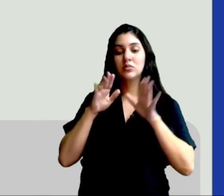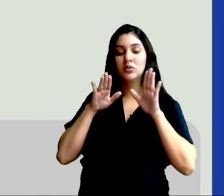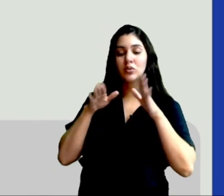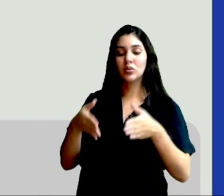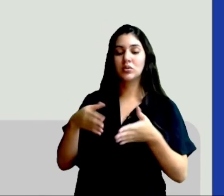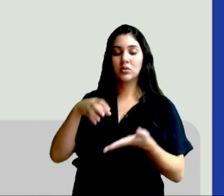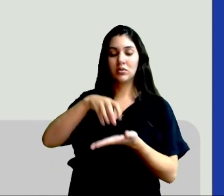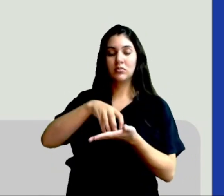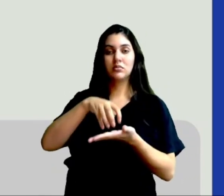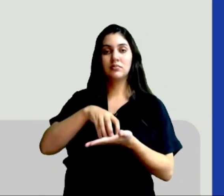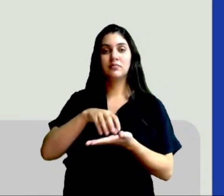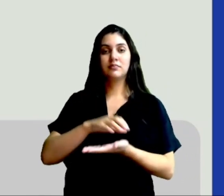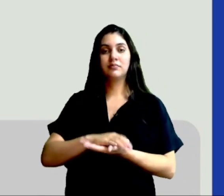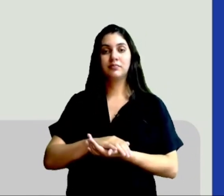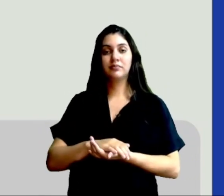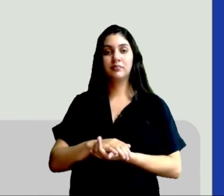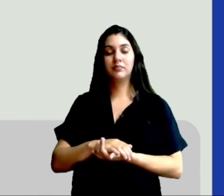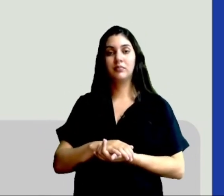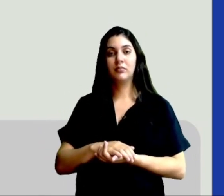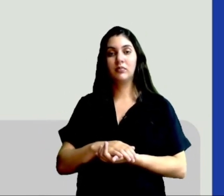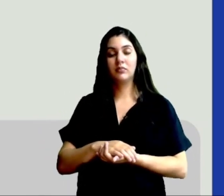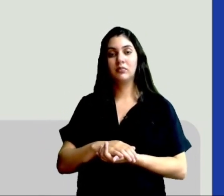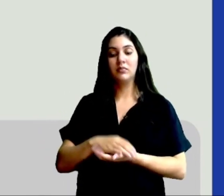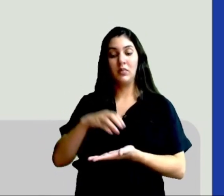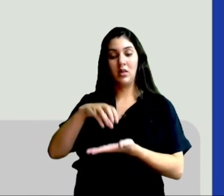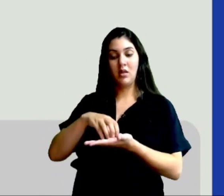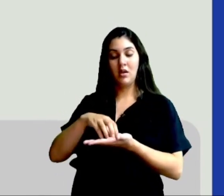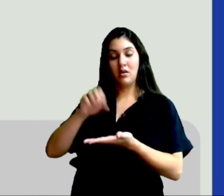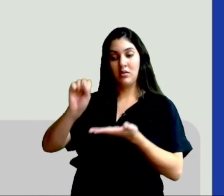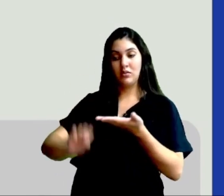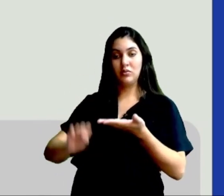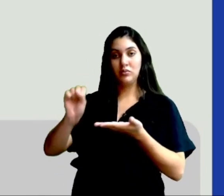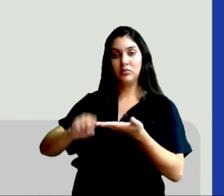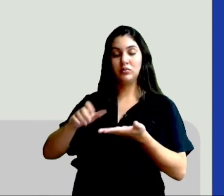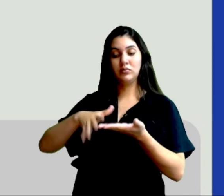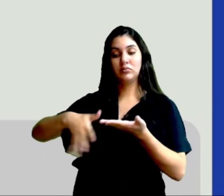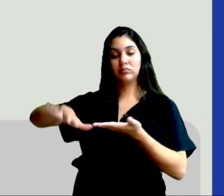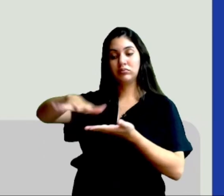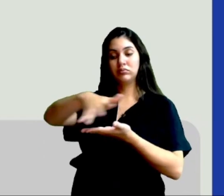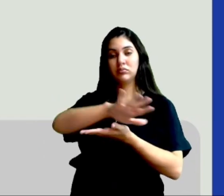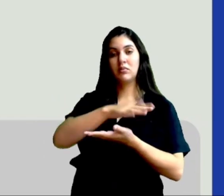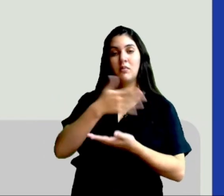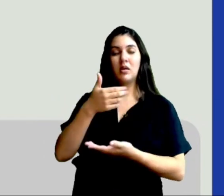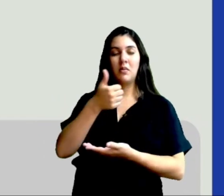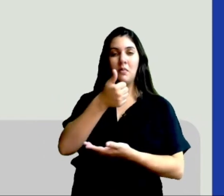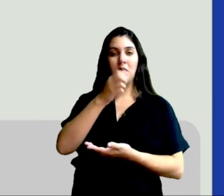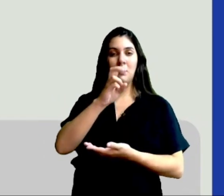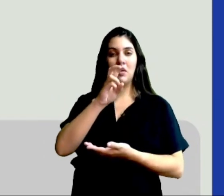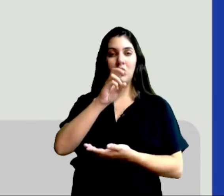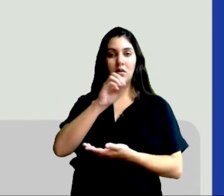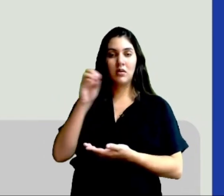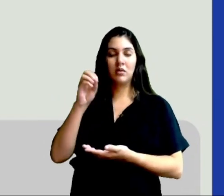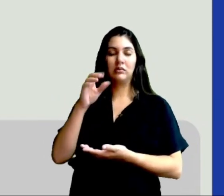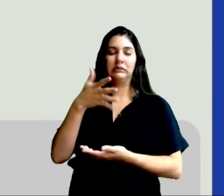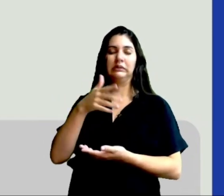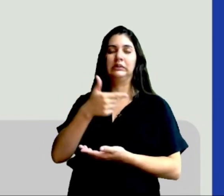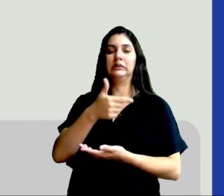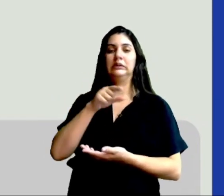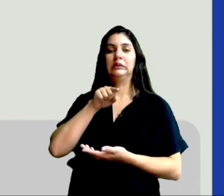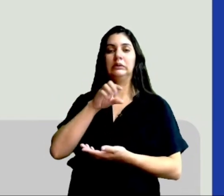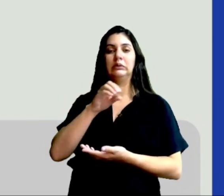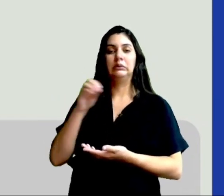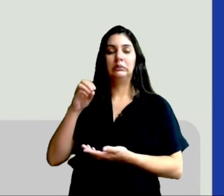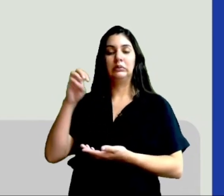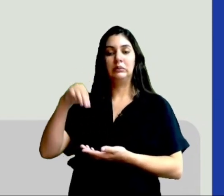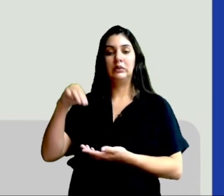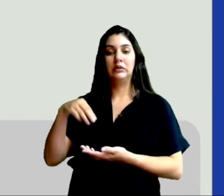no centro da ilha do sul, né? Com mais de 2.000 a 1.500 a 2.000 metros, mas também